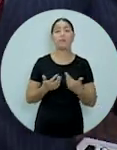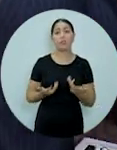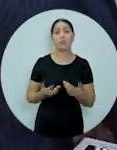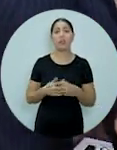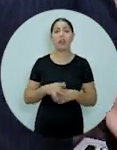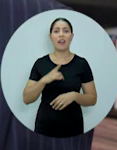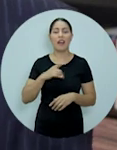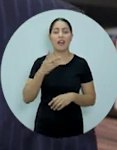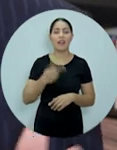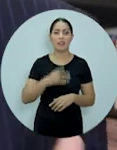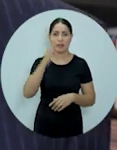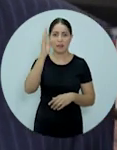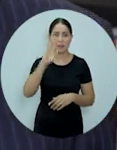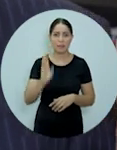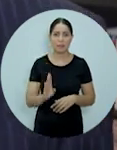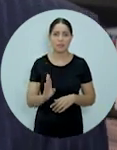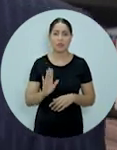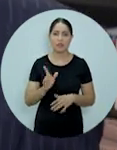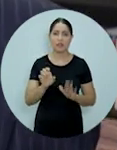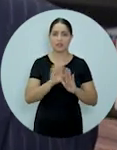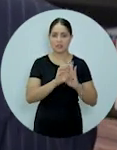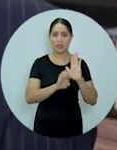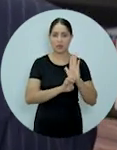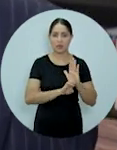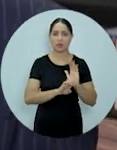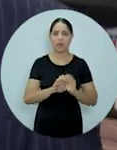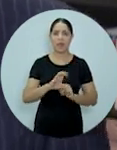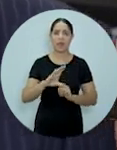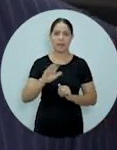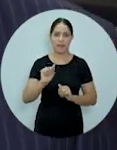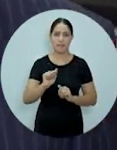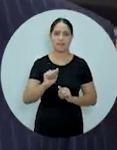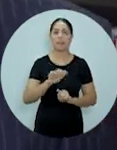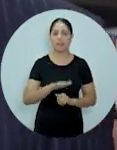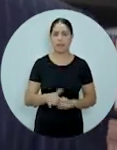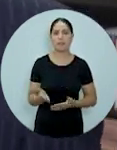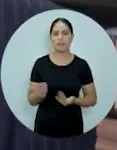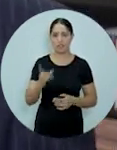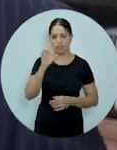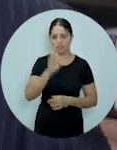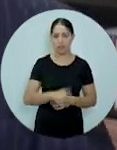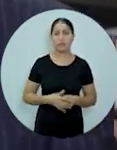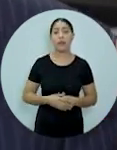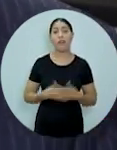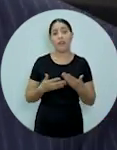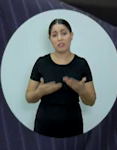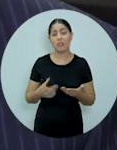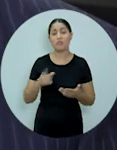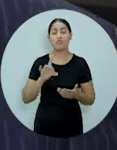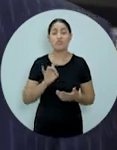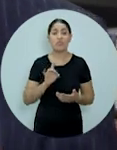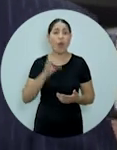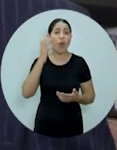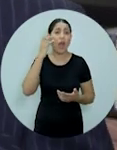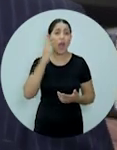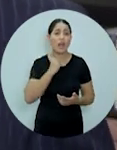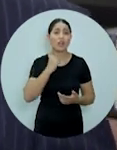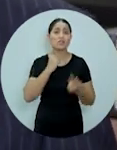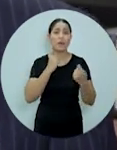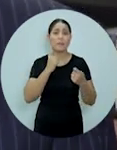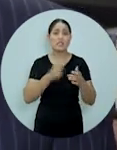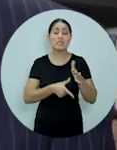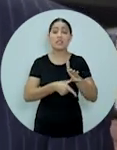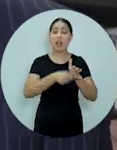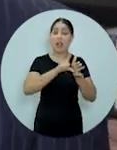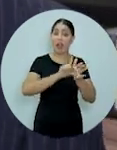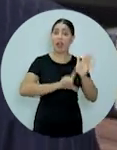país é um continente, mas as balizas estão no ECA, no Estatuto da Criança e do Adolescente. Só há adoção